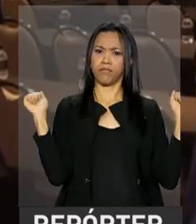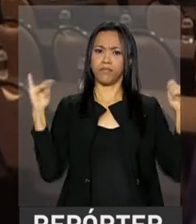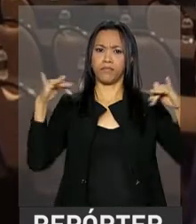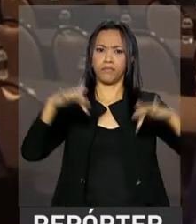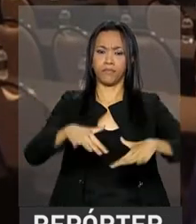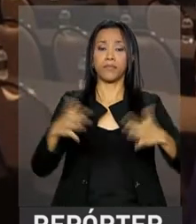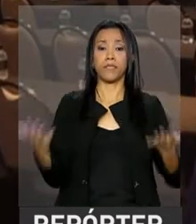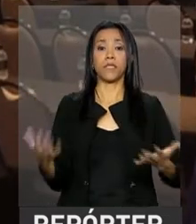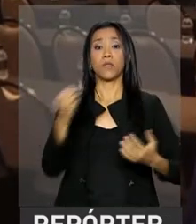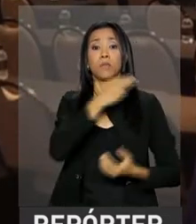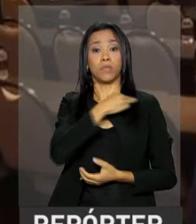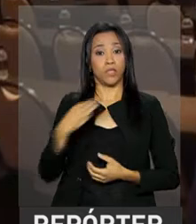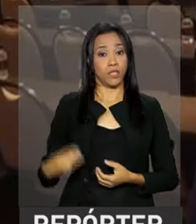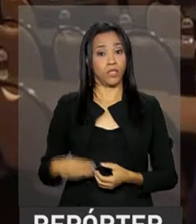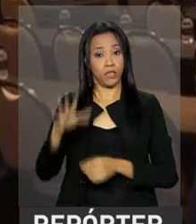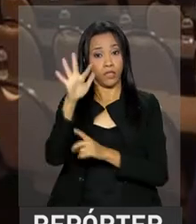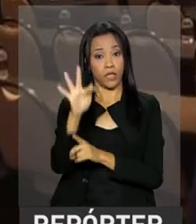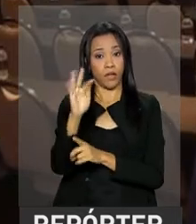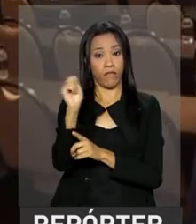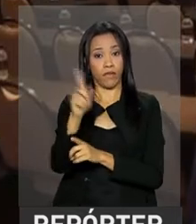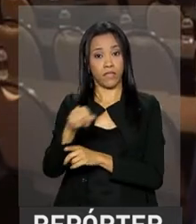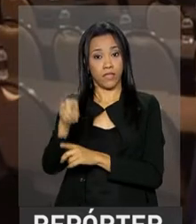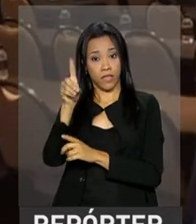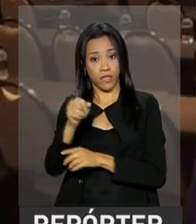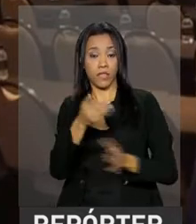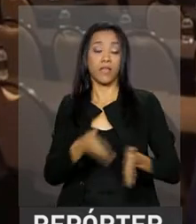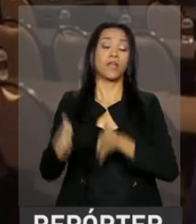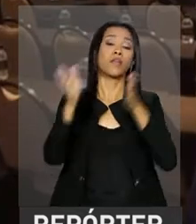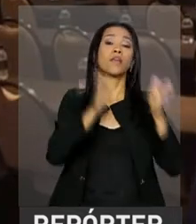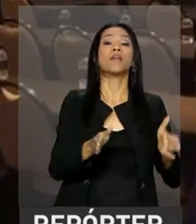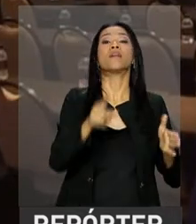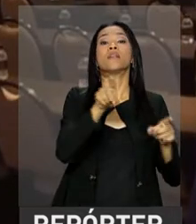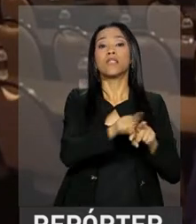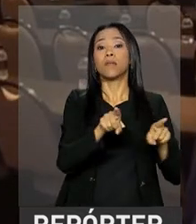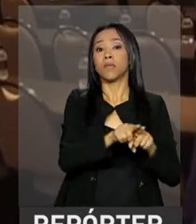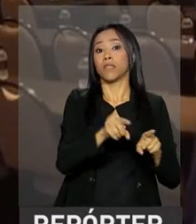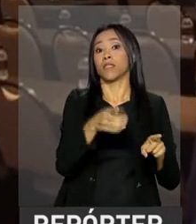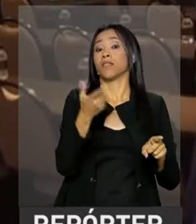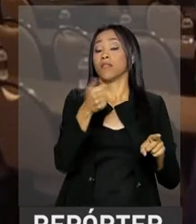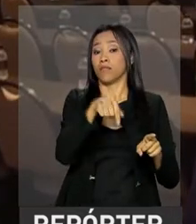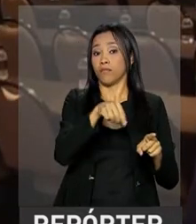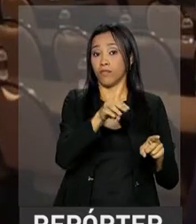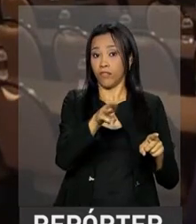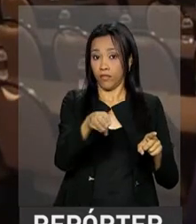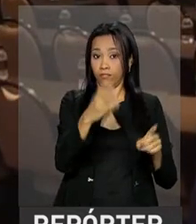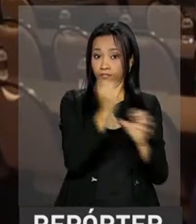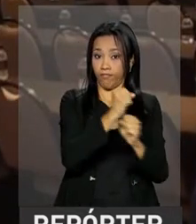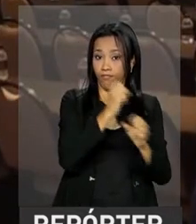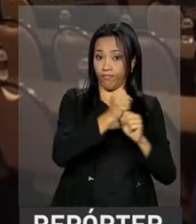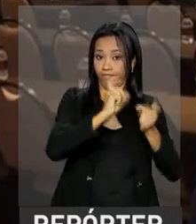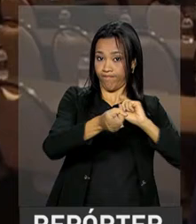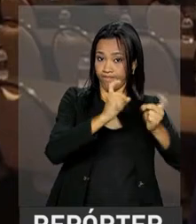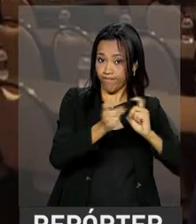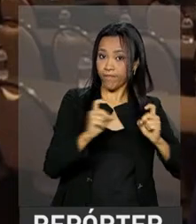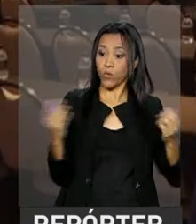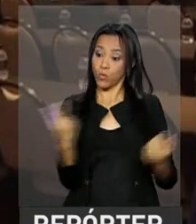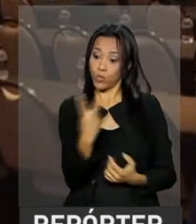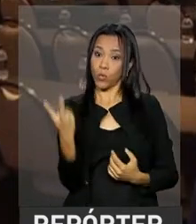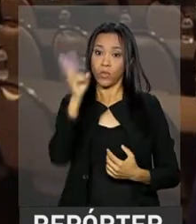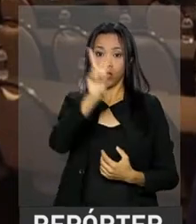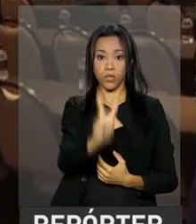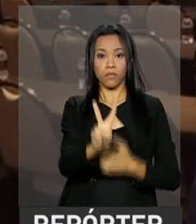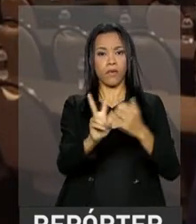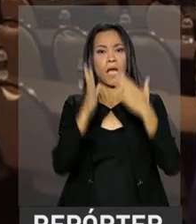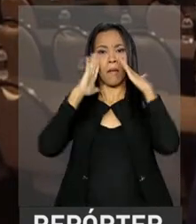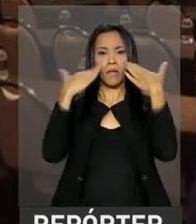ministros da fazenda e do planejamento henrique meirelles e diogo oliveira participam da primeira mesa de debates eles vão falar aos convidados sobre as